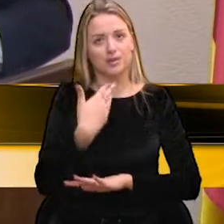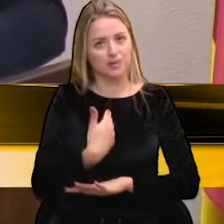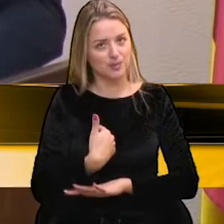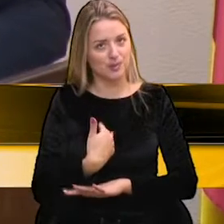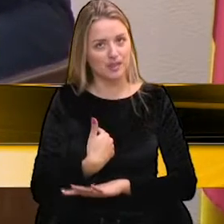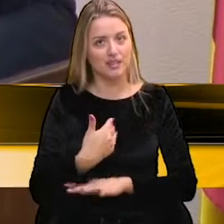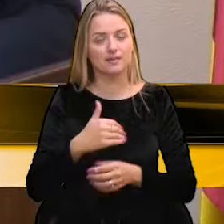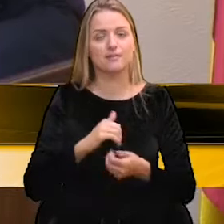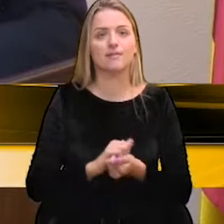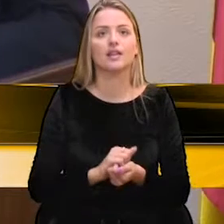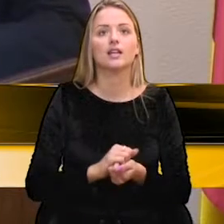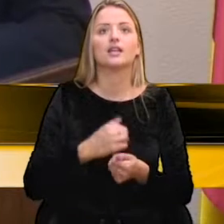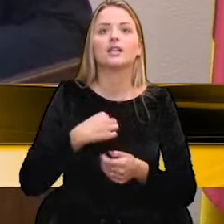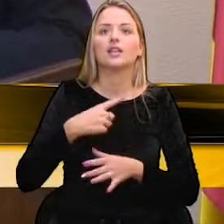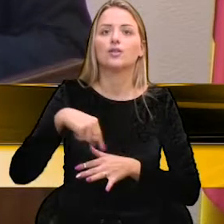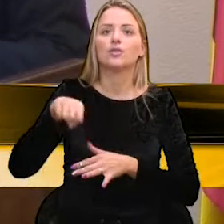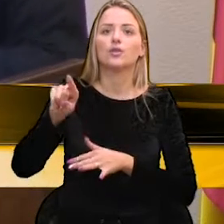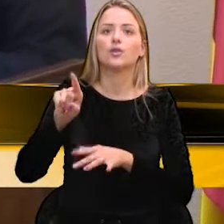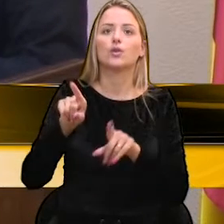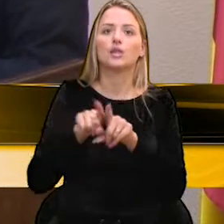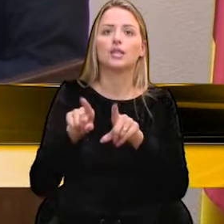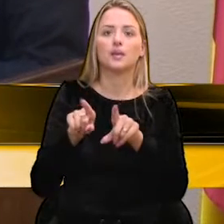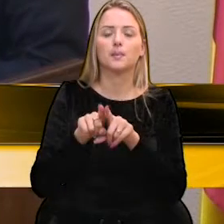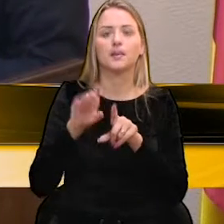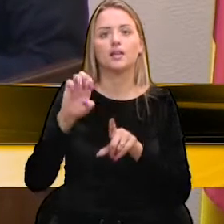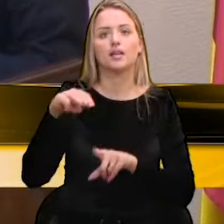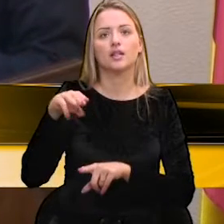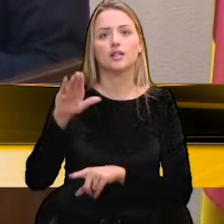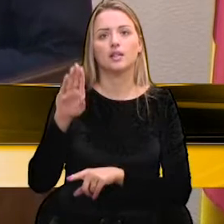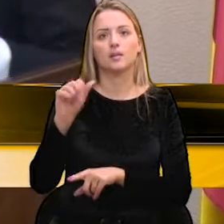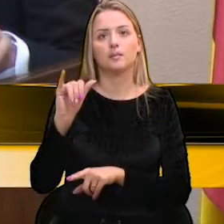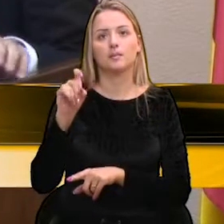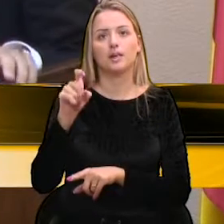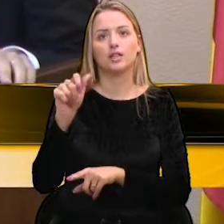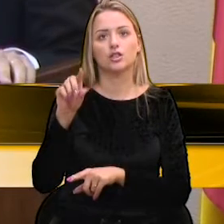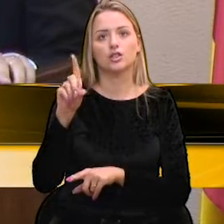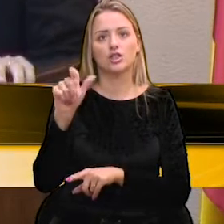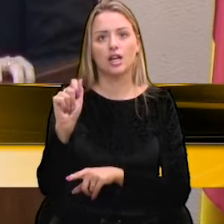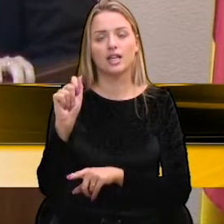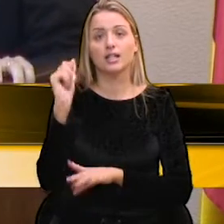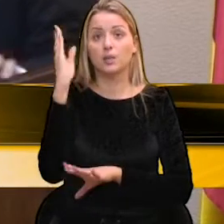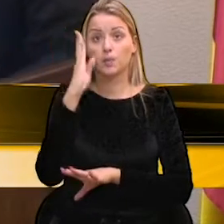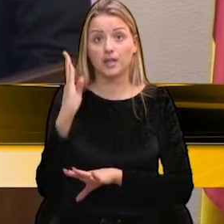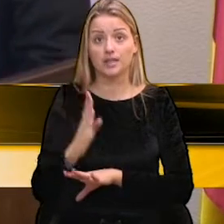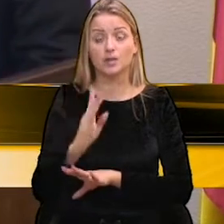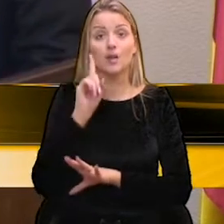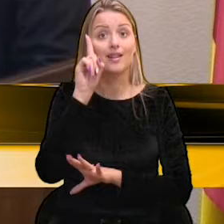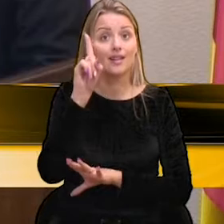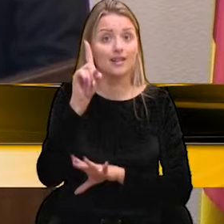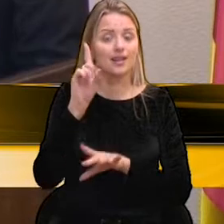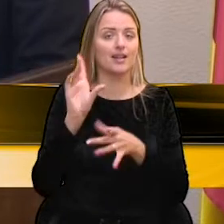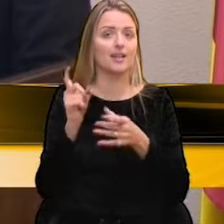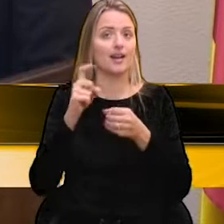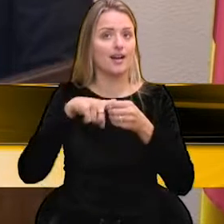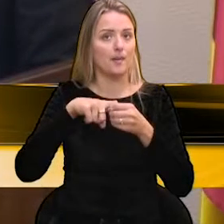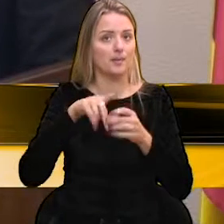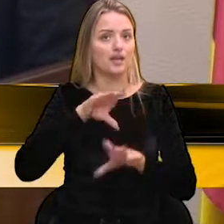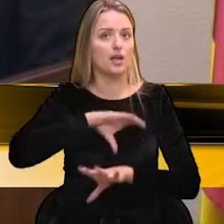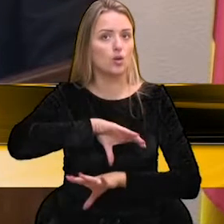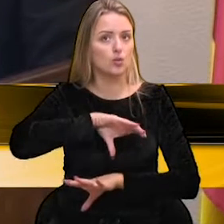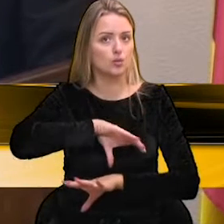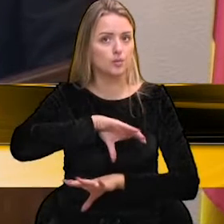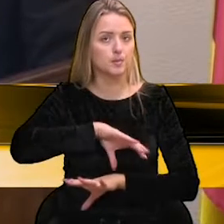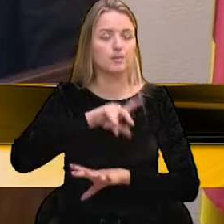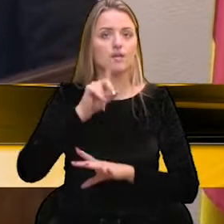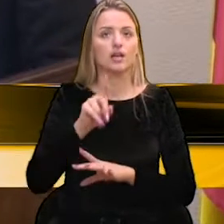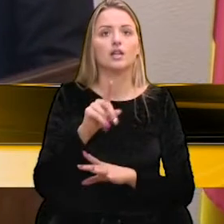estivemos também na Embaixada do Brasil, na capital de Portugal, em Lisboa, onde no dia